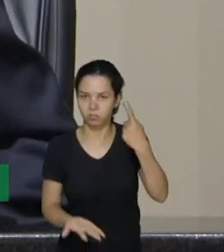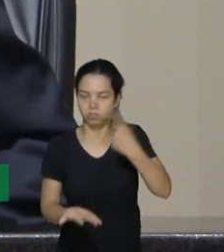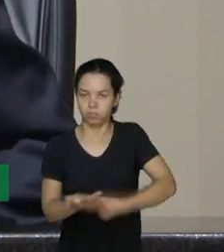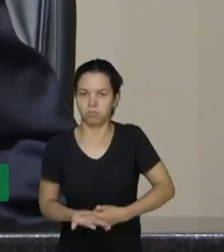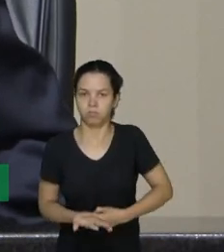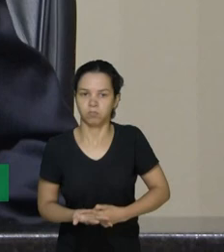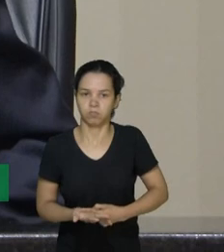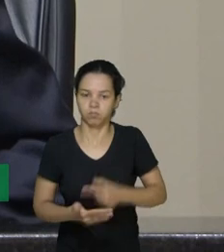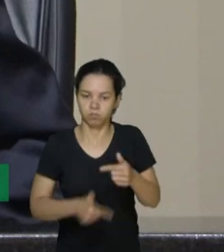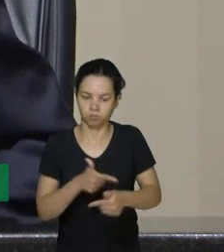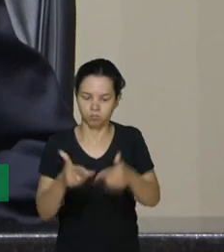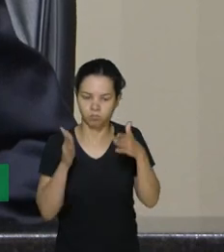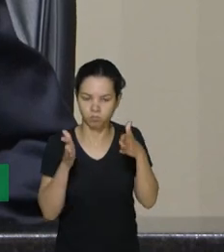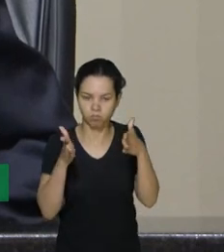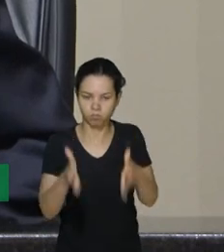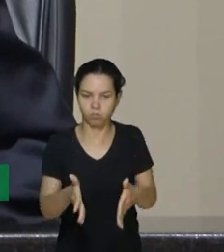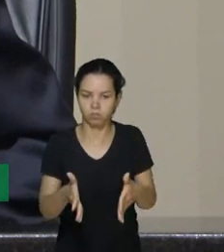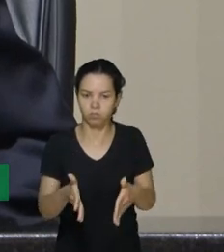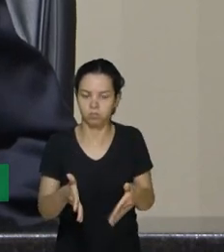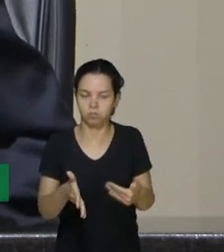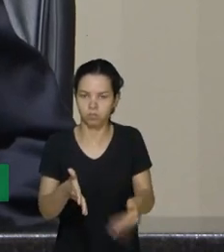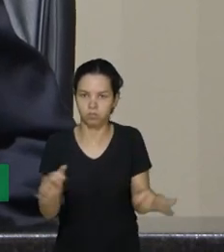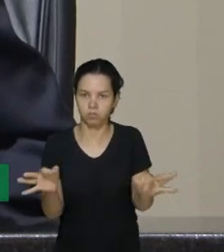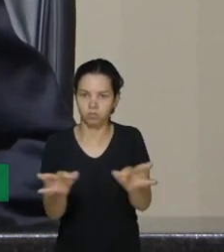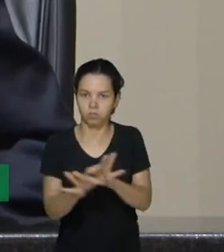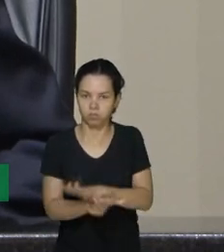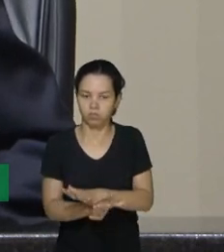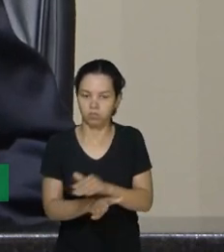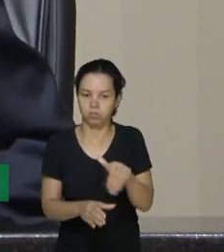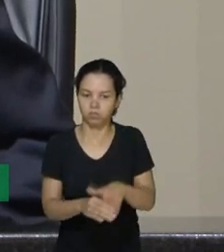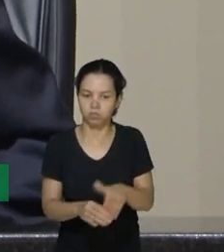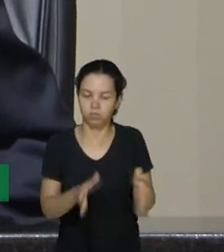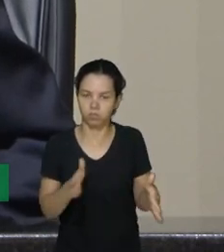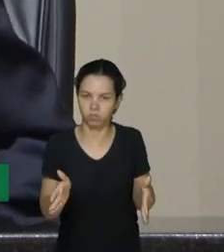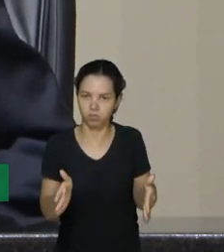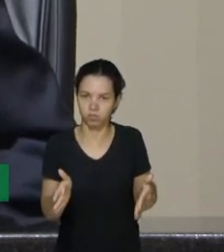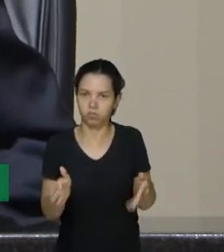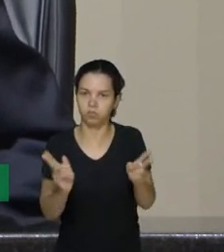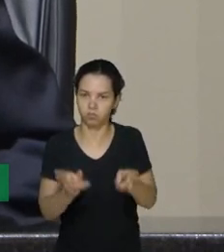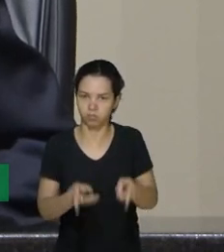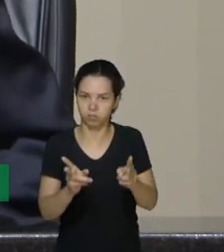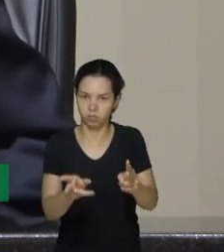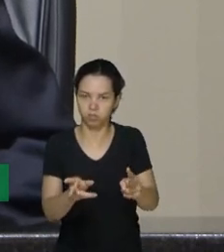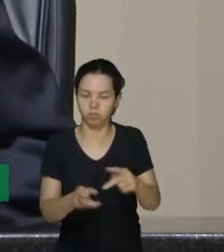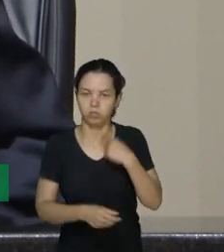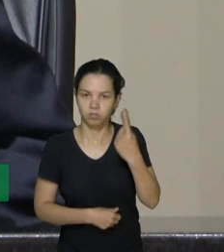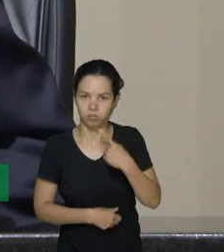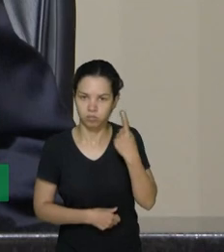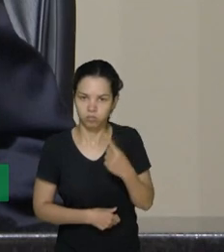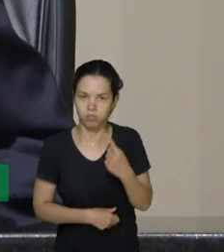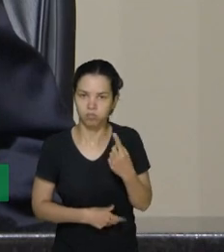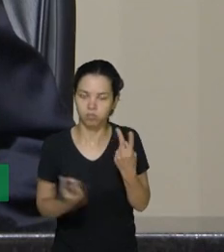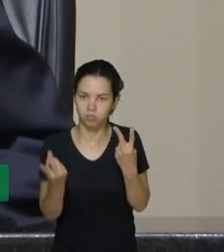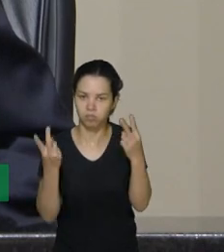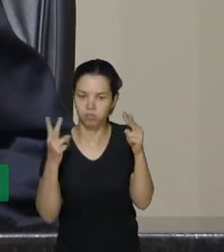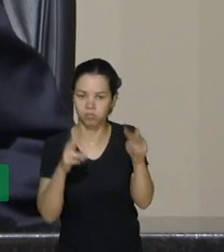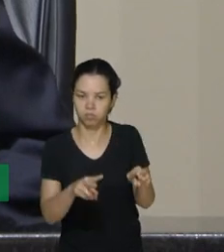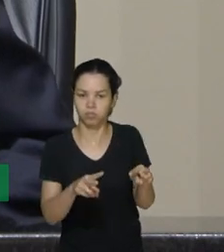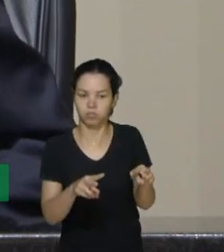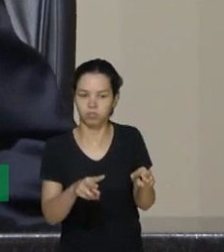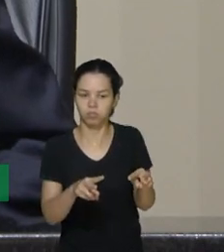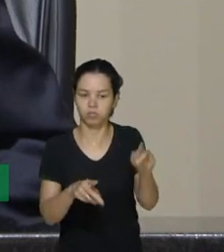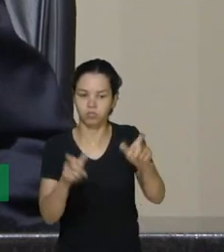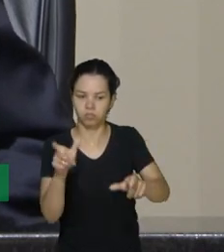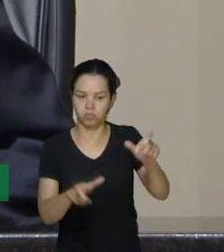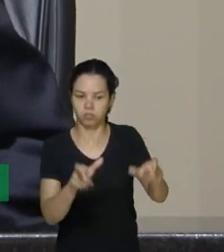como aqueles que encerram o seu mandato hoje e aqueles que continuam, com deputados que vão olhar para as